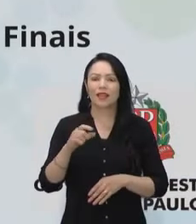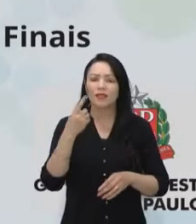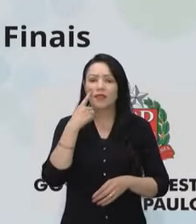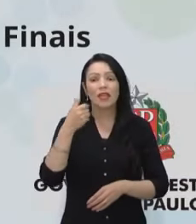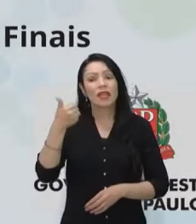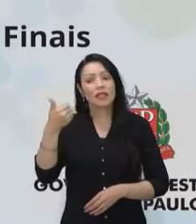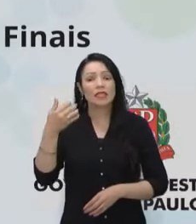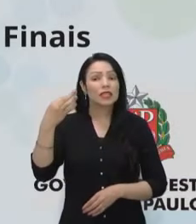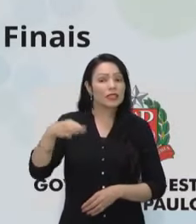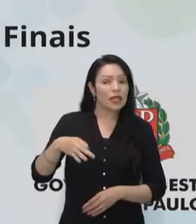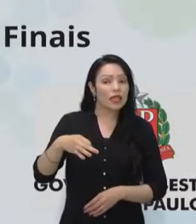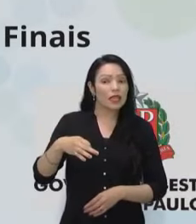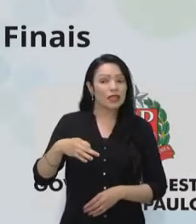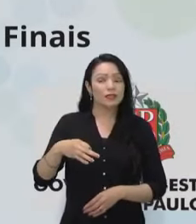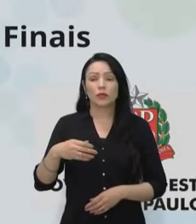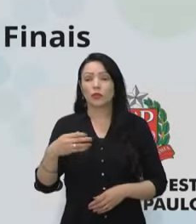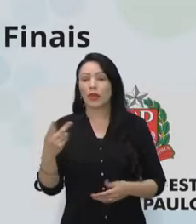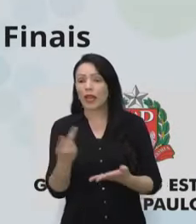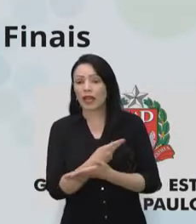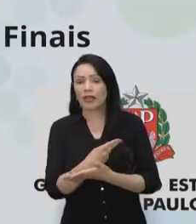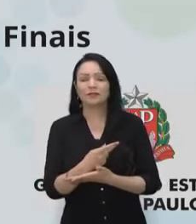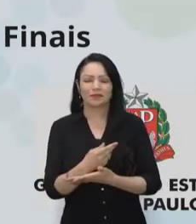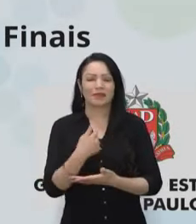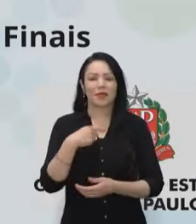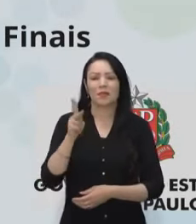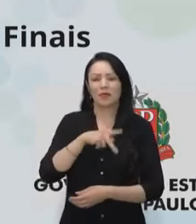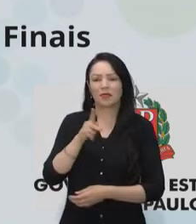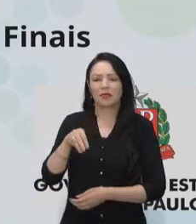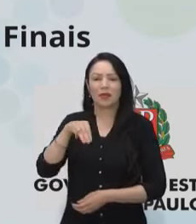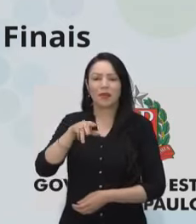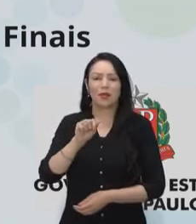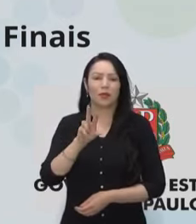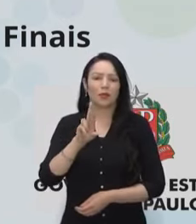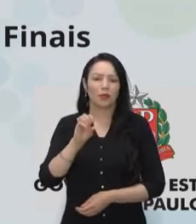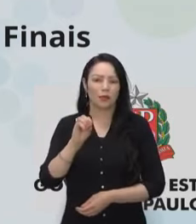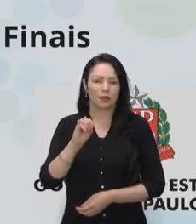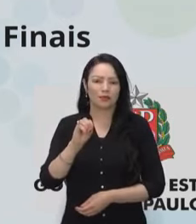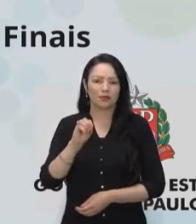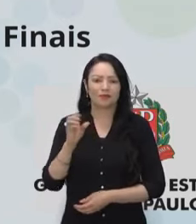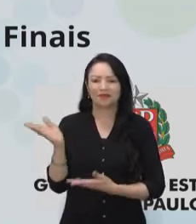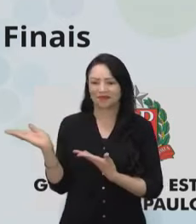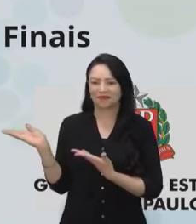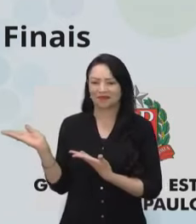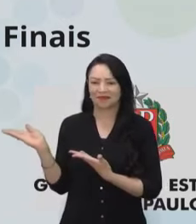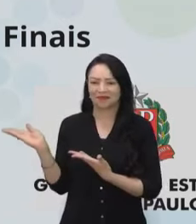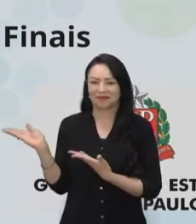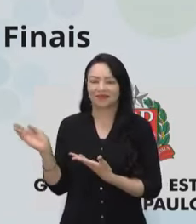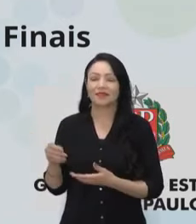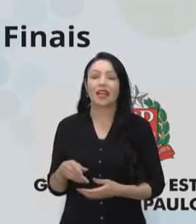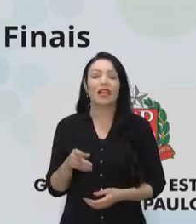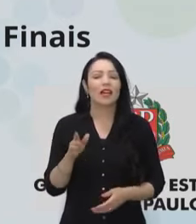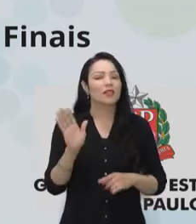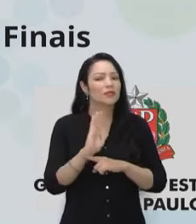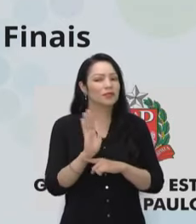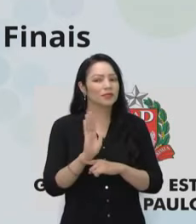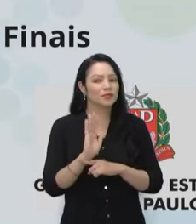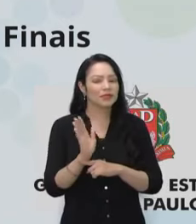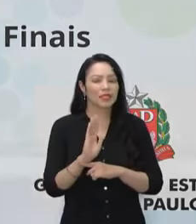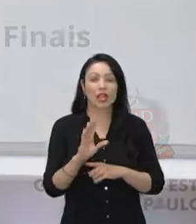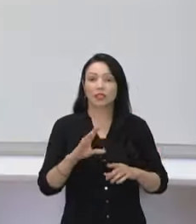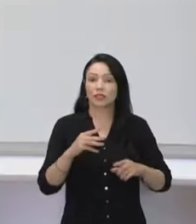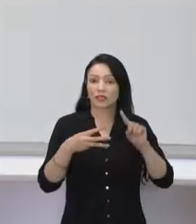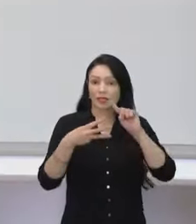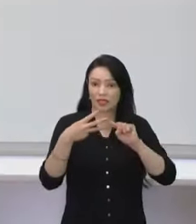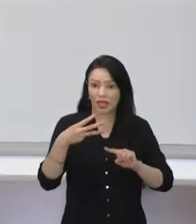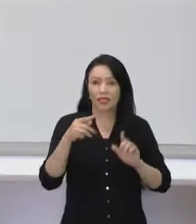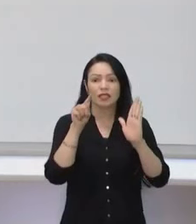Avaliação Diagnóstica de Entrada. Eu sou o professor Mauro Farias, né? Nesse vídeo a gente vai trabalhar o que? A correção de